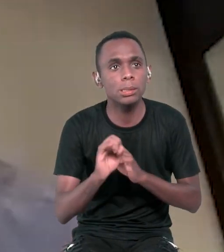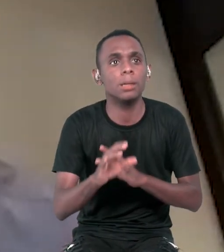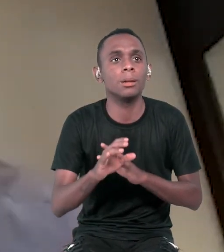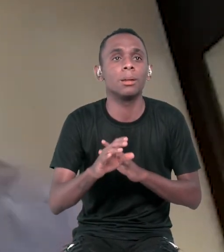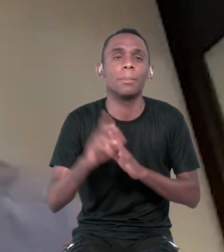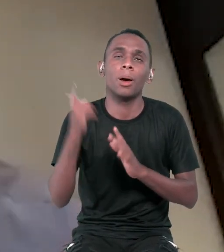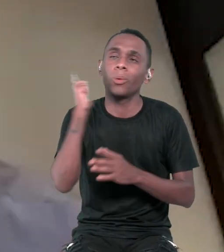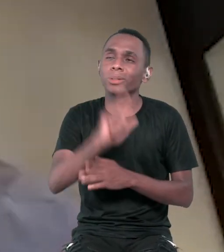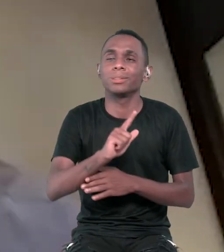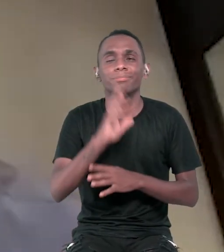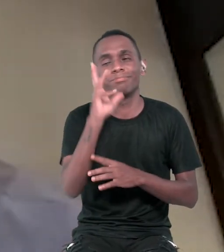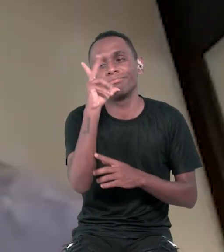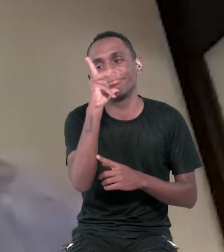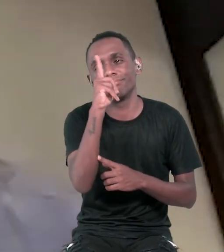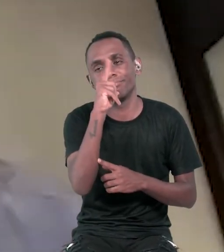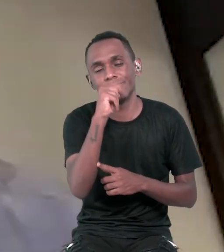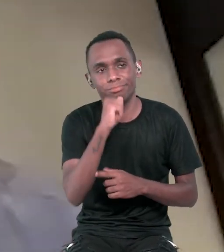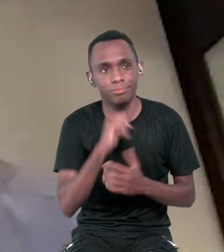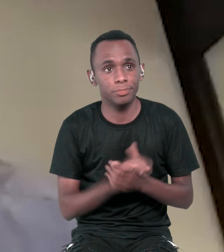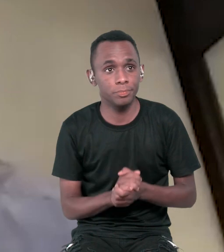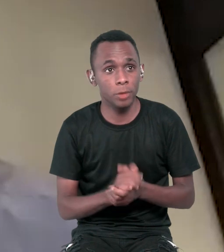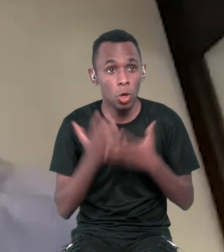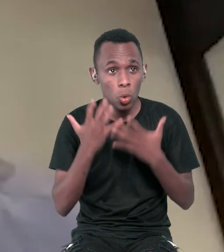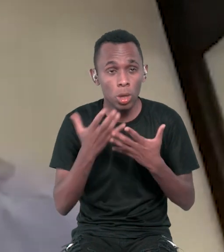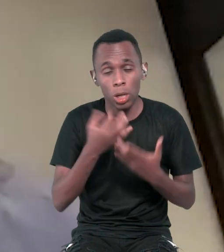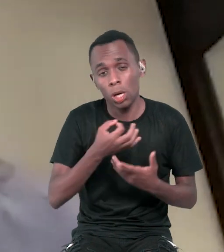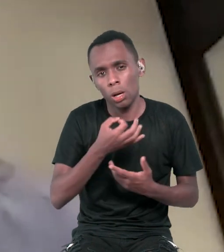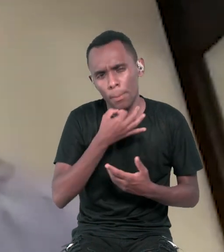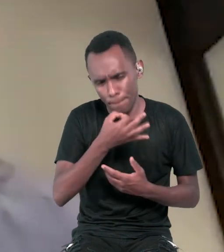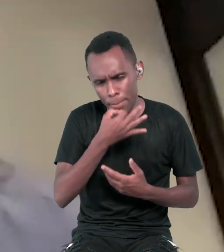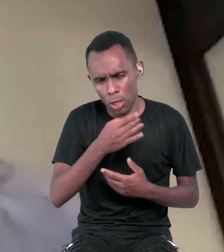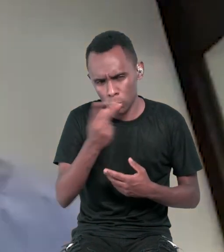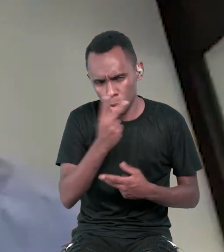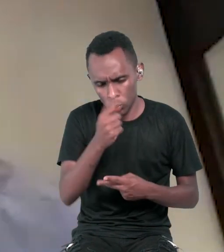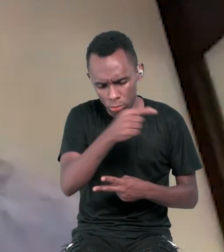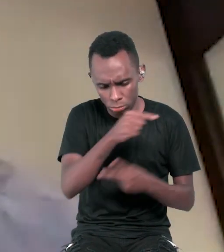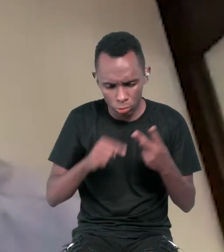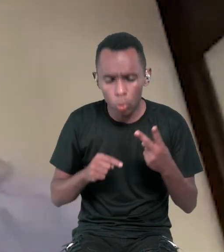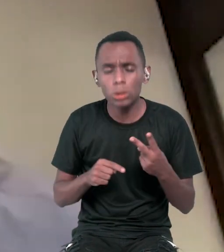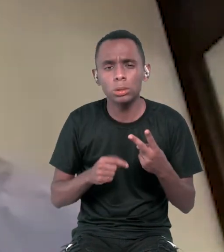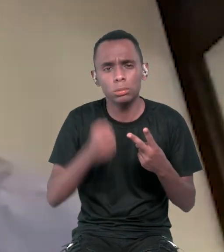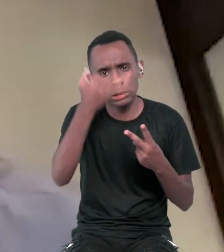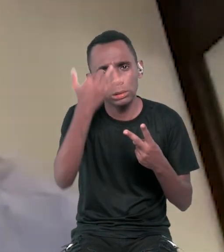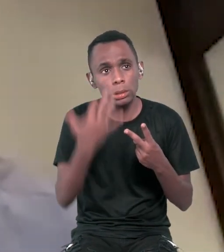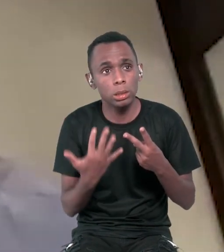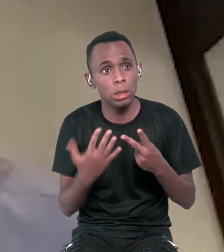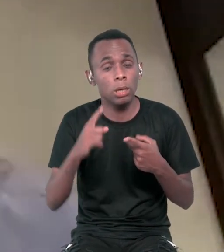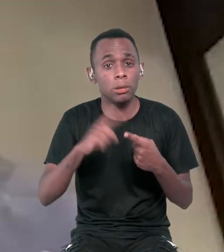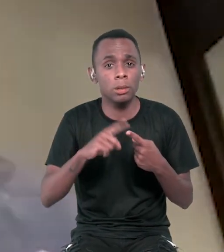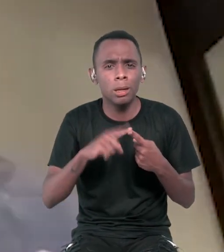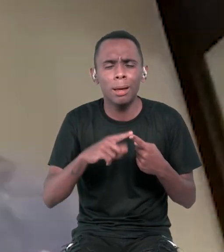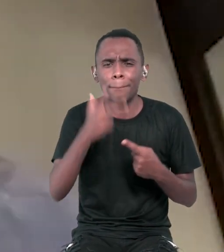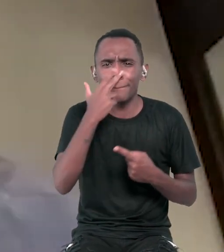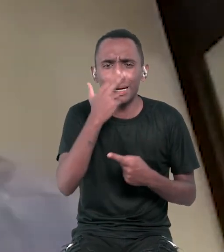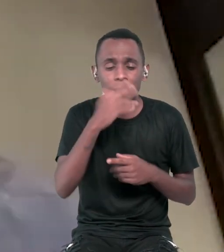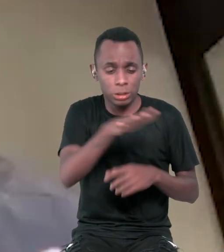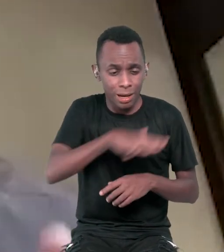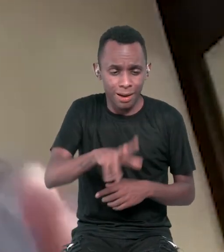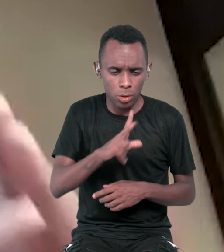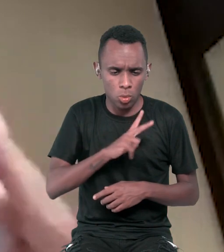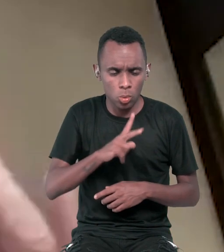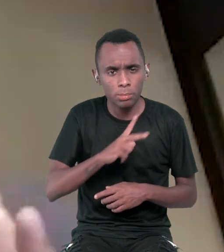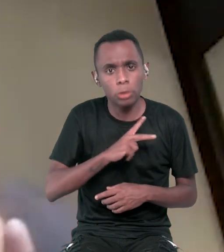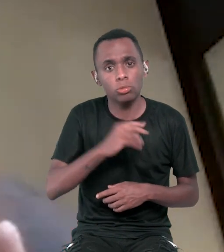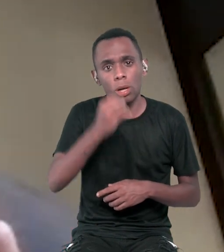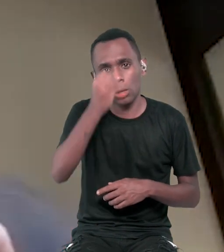para chegar aí vai demorar muito. Mas eu queria comentar estas duas coisas que você coloca. A lógica da propriedade